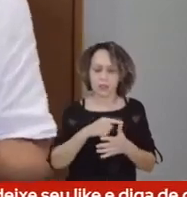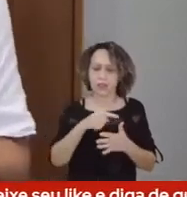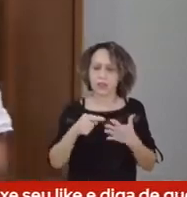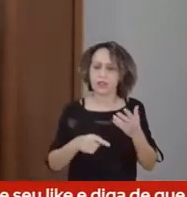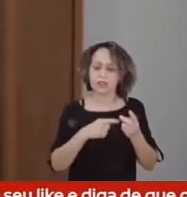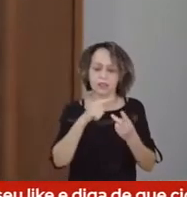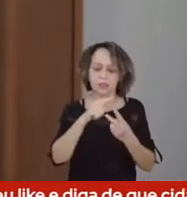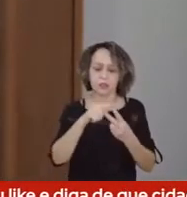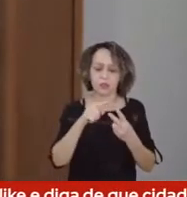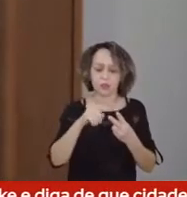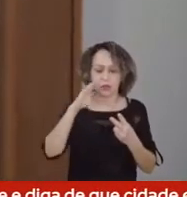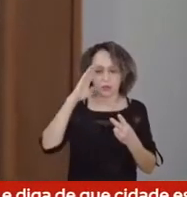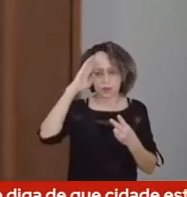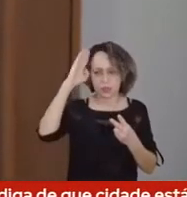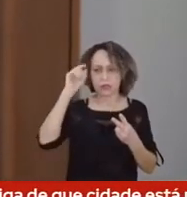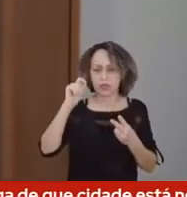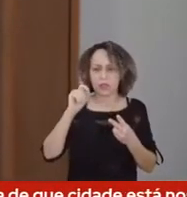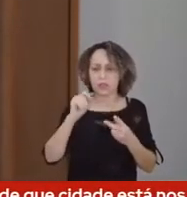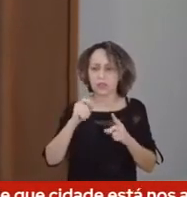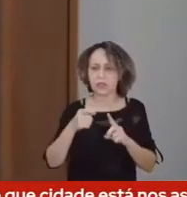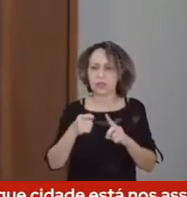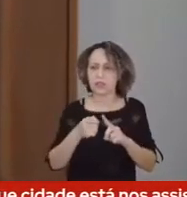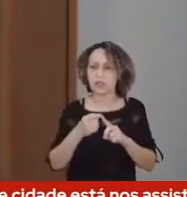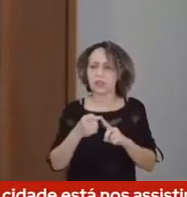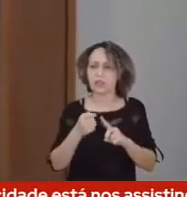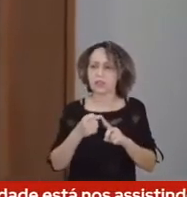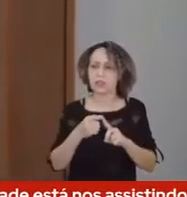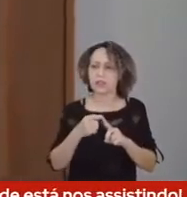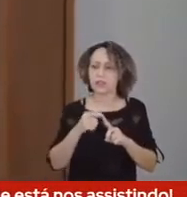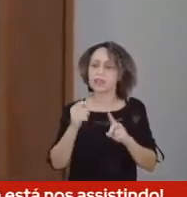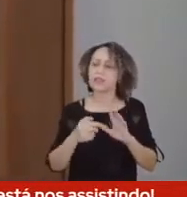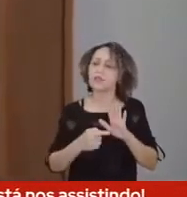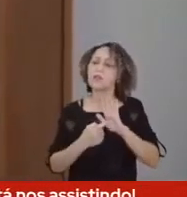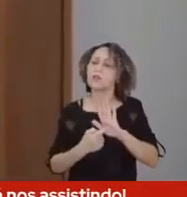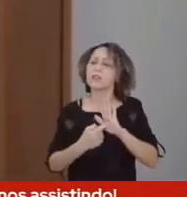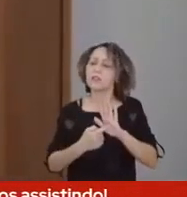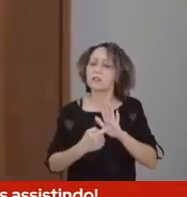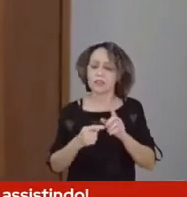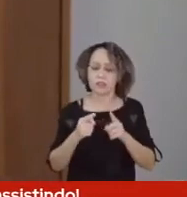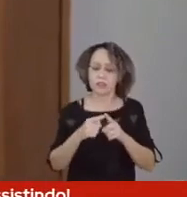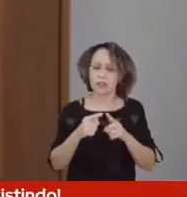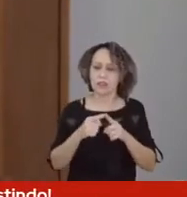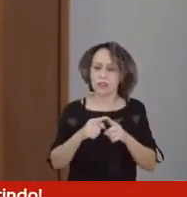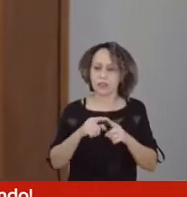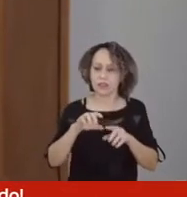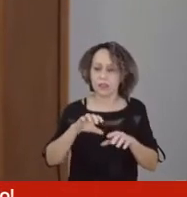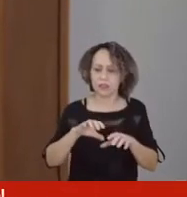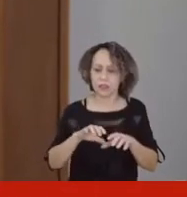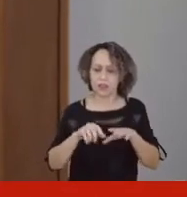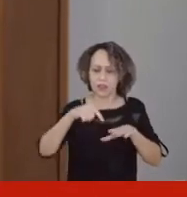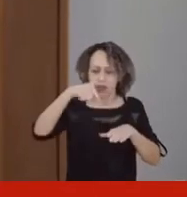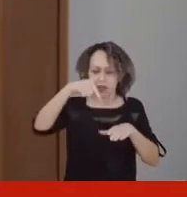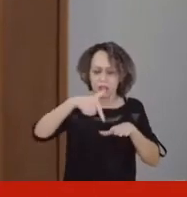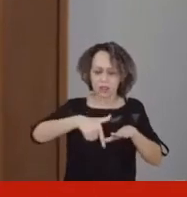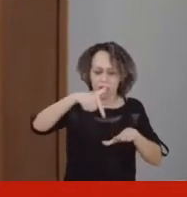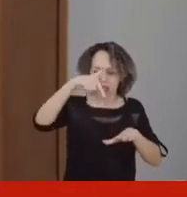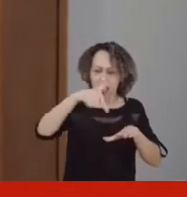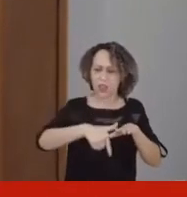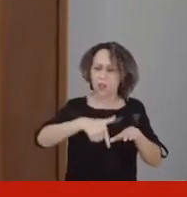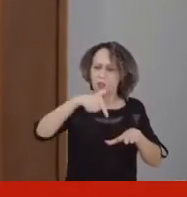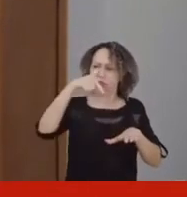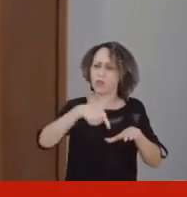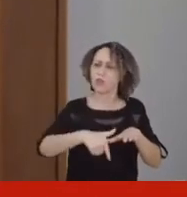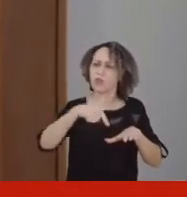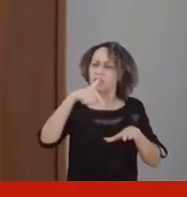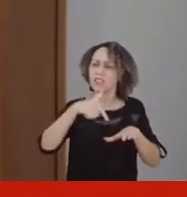o diretor Estrela fala isso em todas as apresentações dele, a descentralização das sondas de perfuração da Petrobras. Elas estavam todas elas concentradas